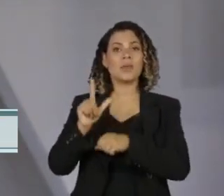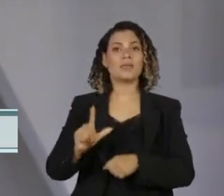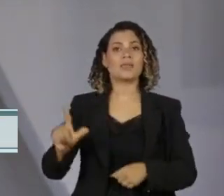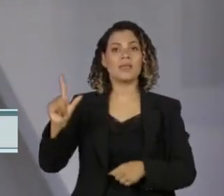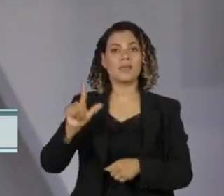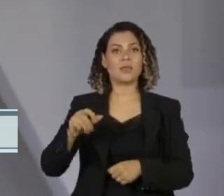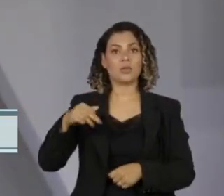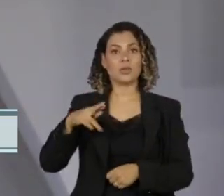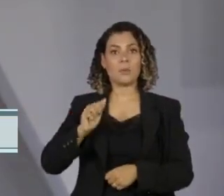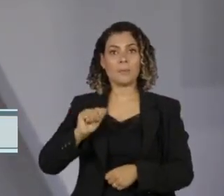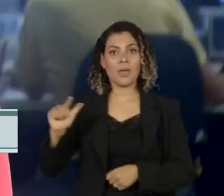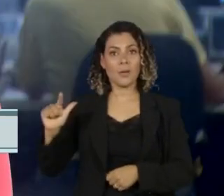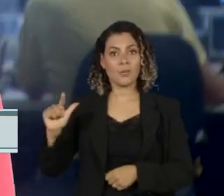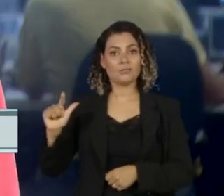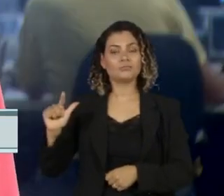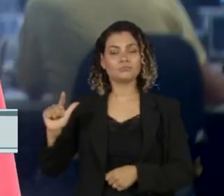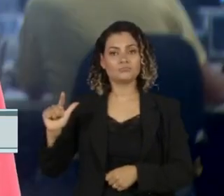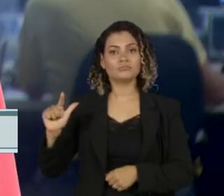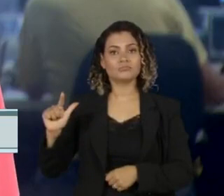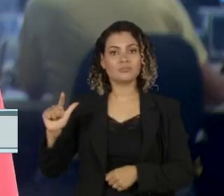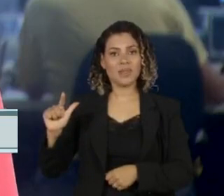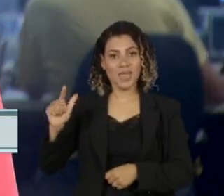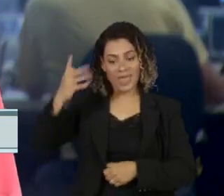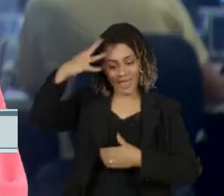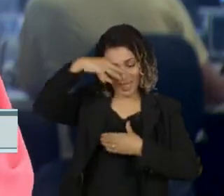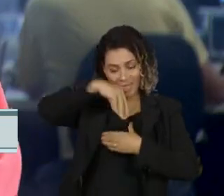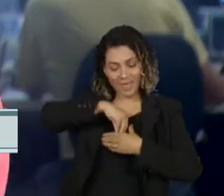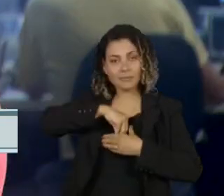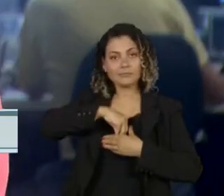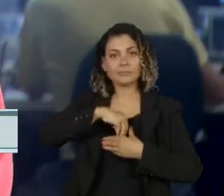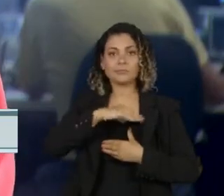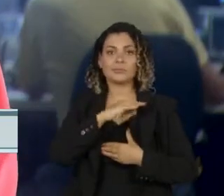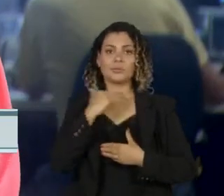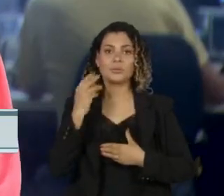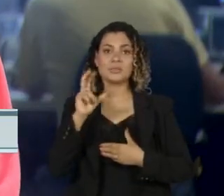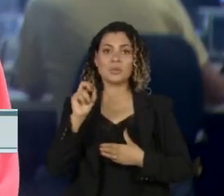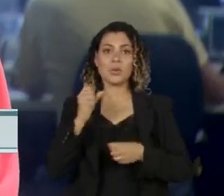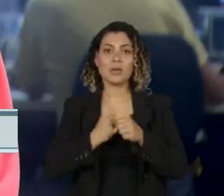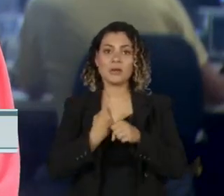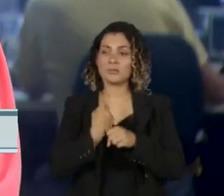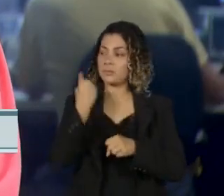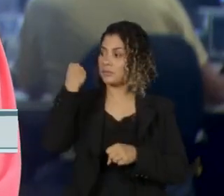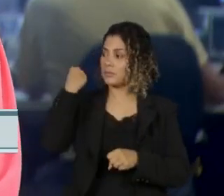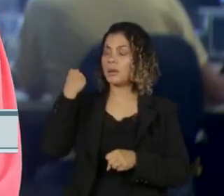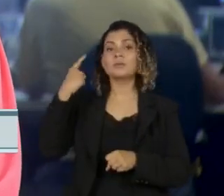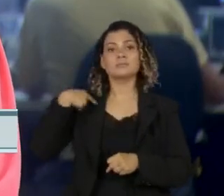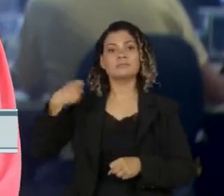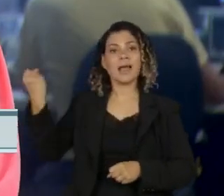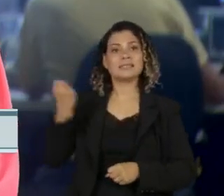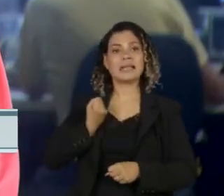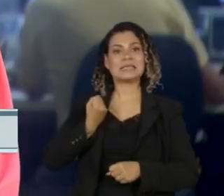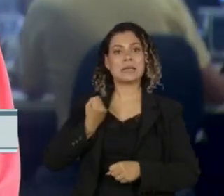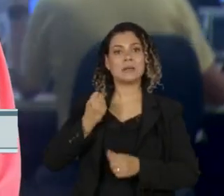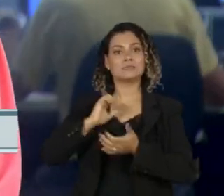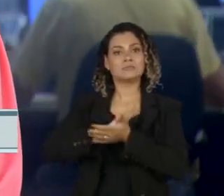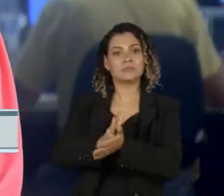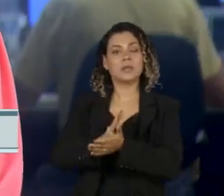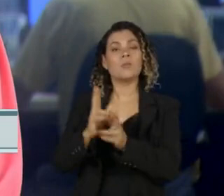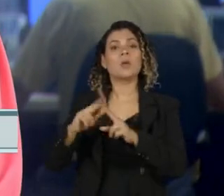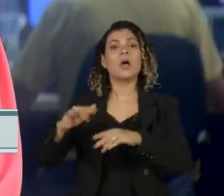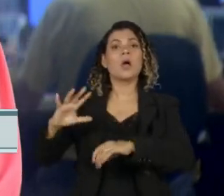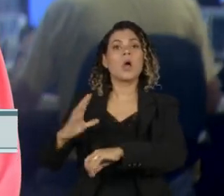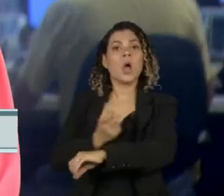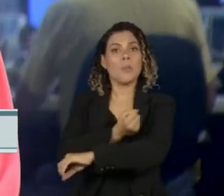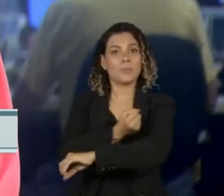foi assassinado o crime teria acontecido 50 anos atrás logo depois do golpe de estado de